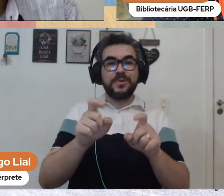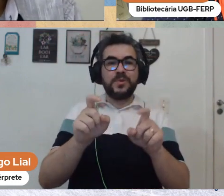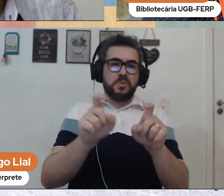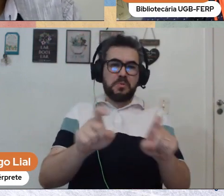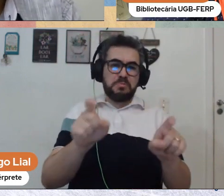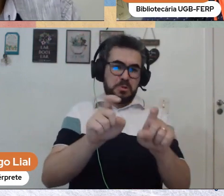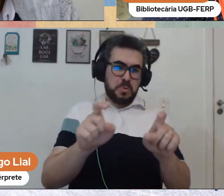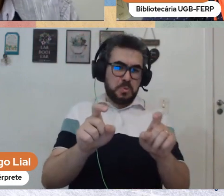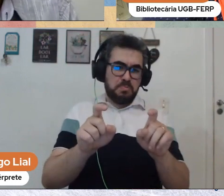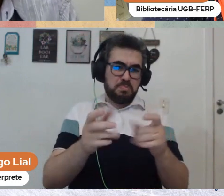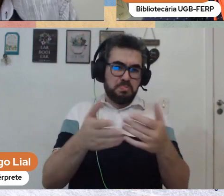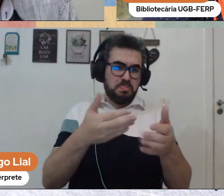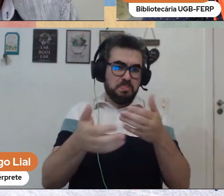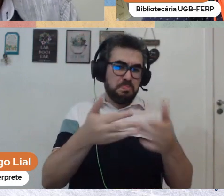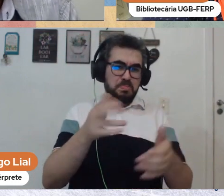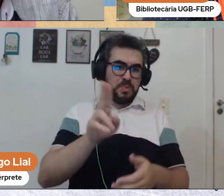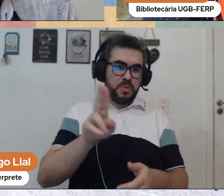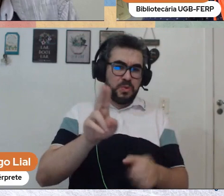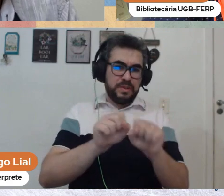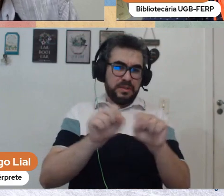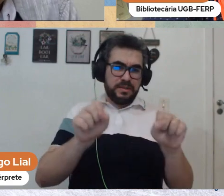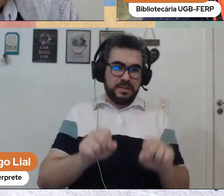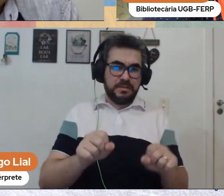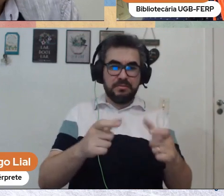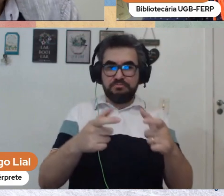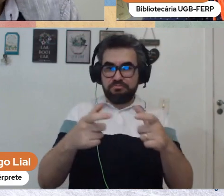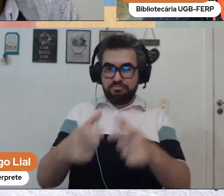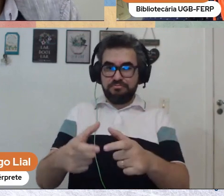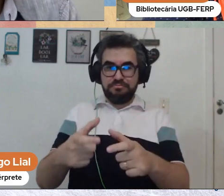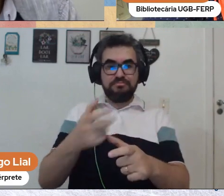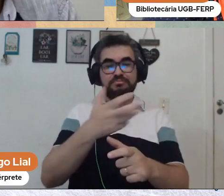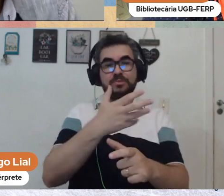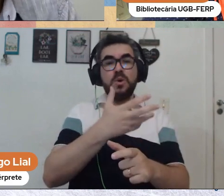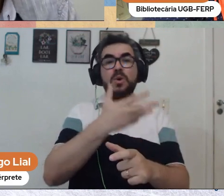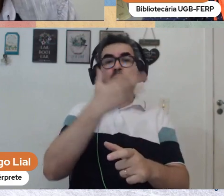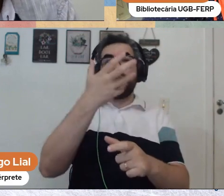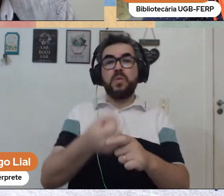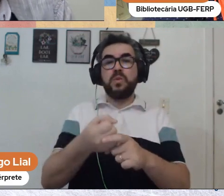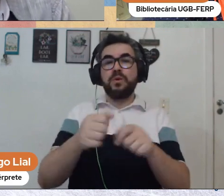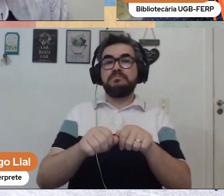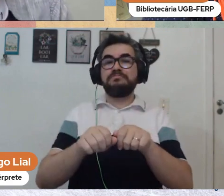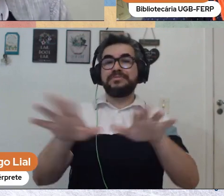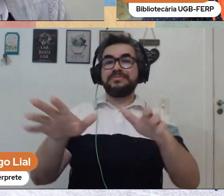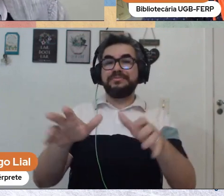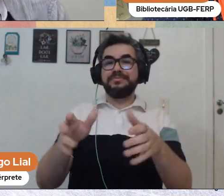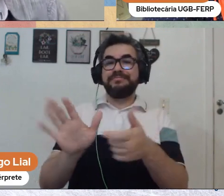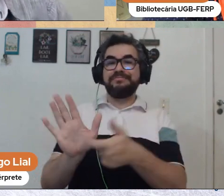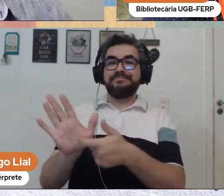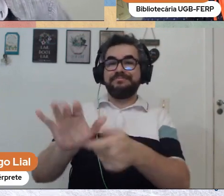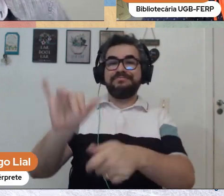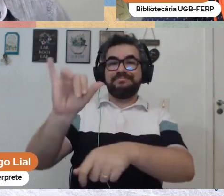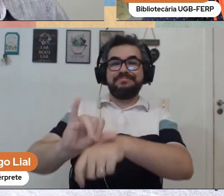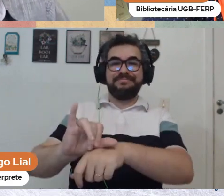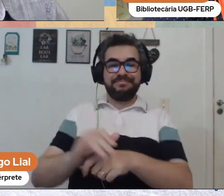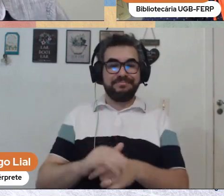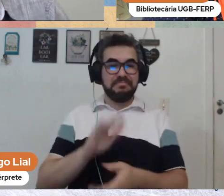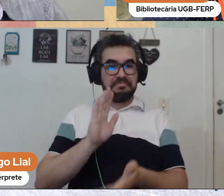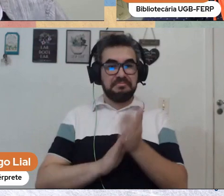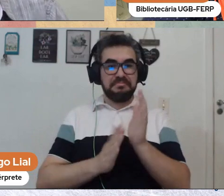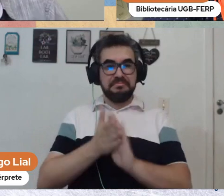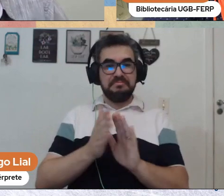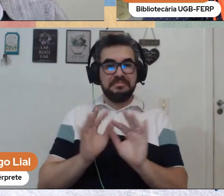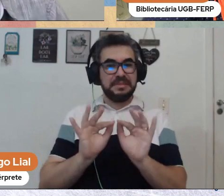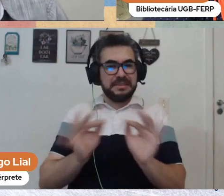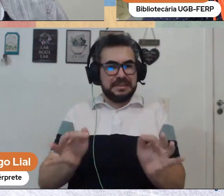E disponibilizar esse conteúdo do CD. Não é simples assim, né? Então, como você, qual a